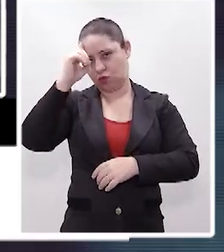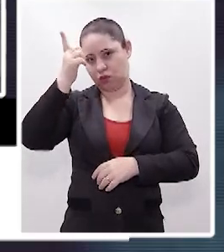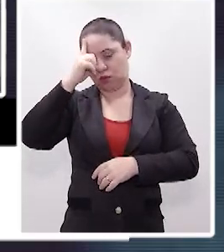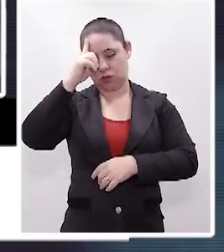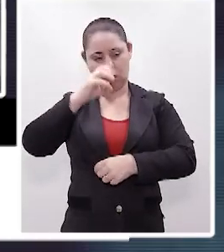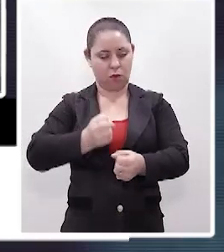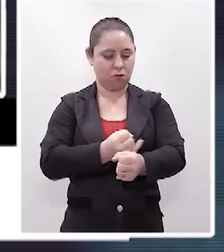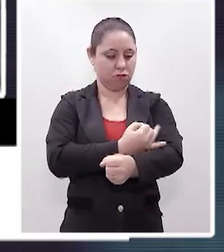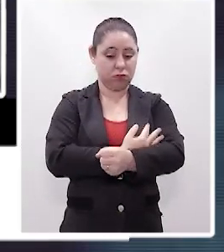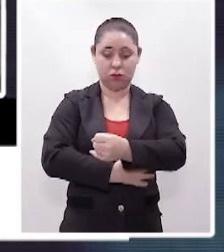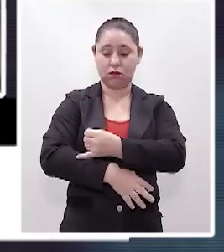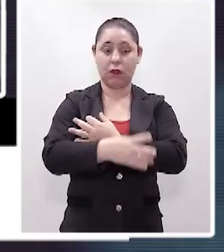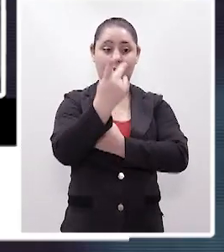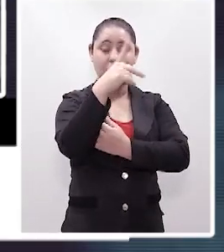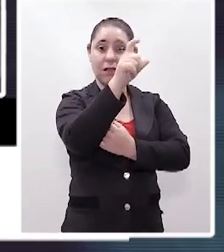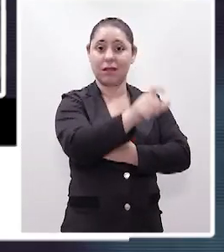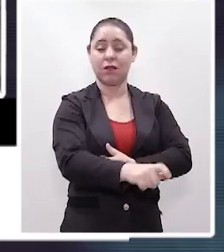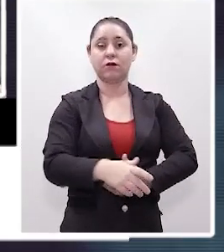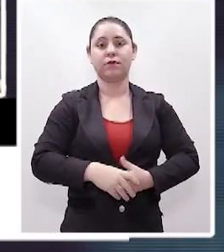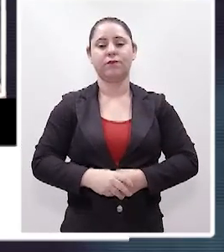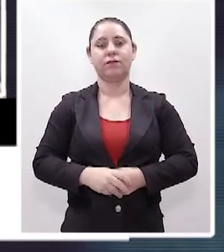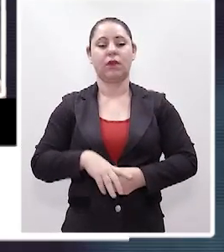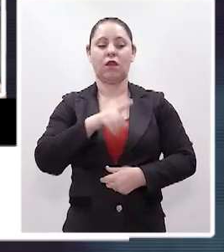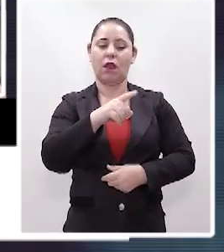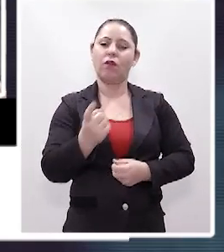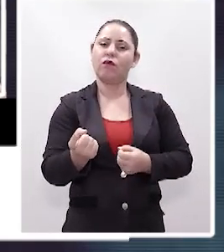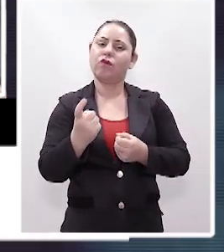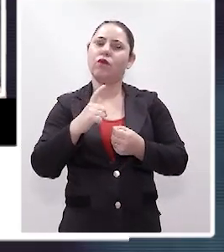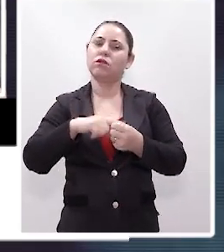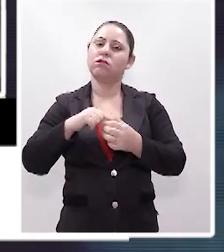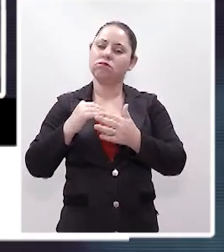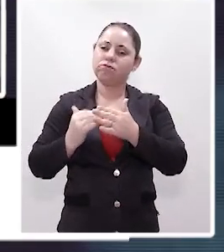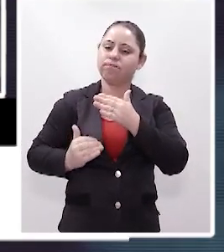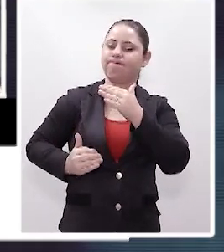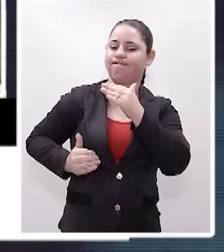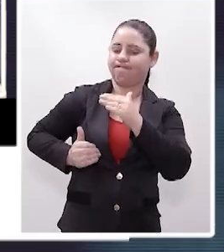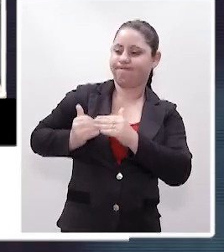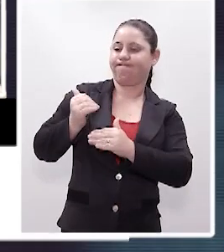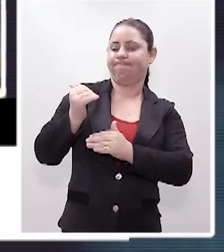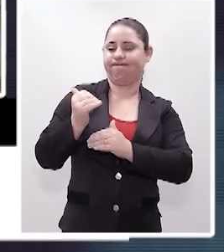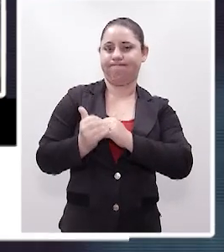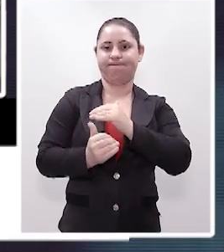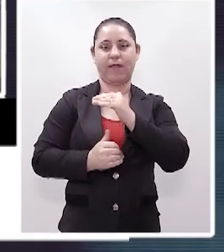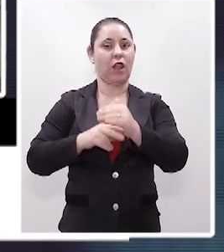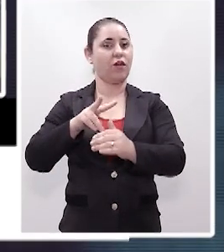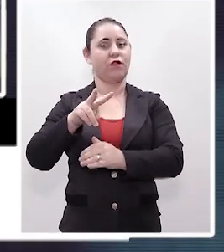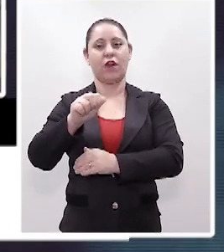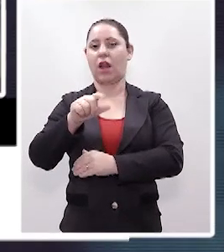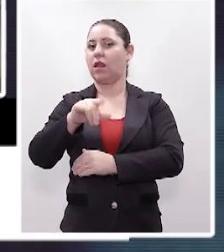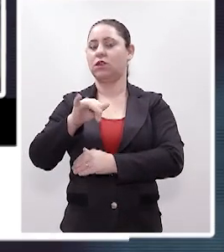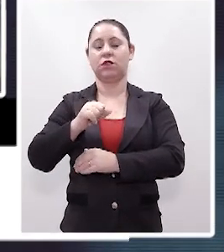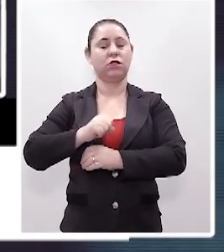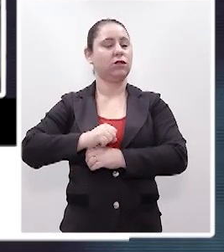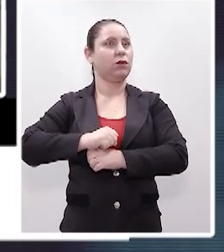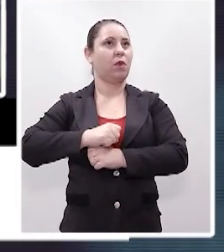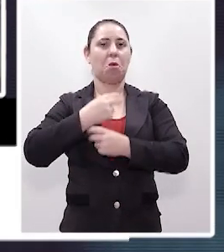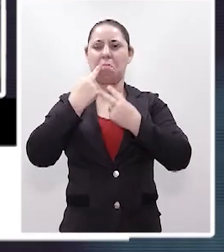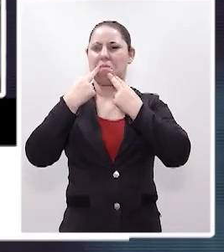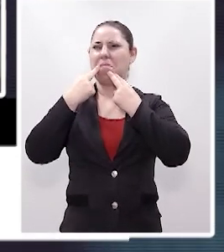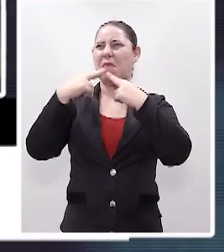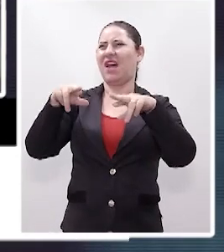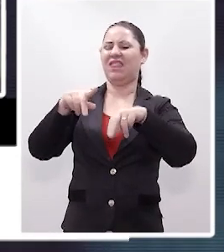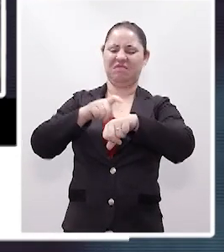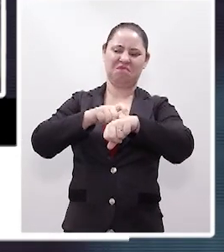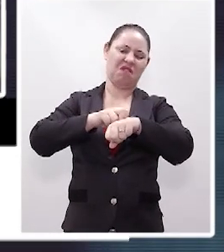emocional deles. E eles estão, assim, voltando aos poucos, mas estão eufóricos. Valentina não reclama para levantar mais, para